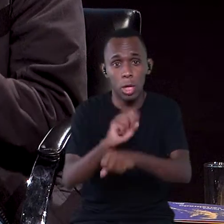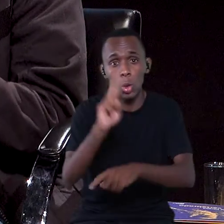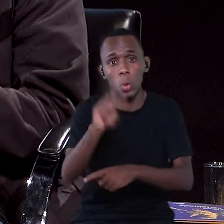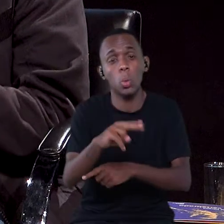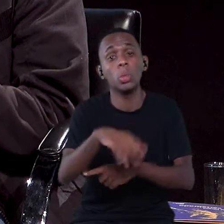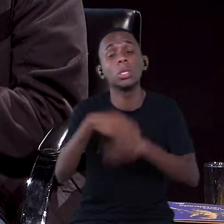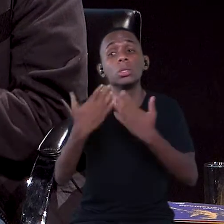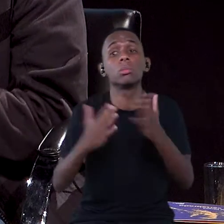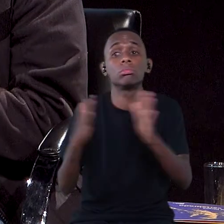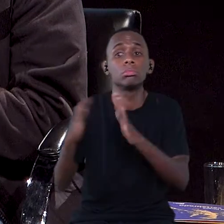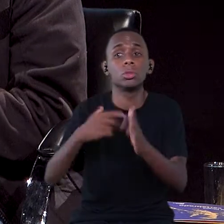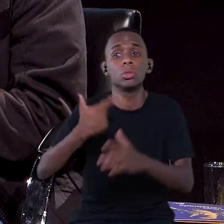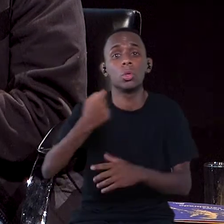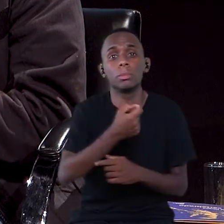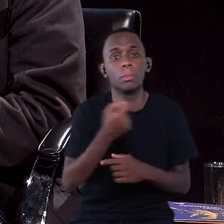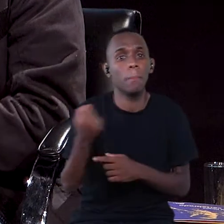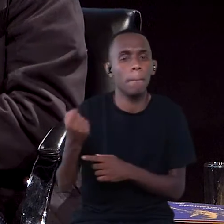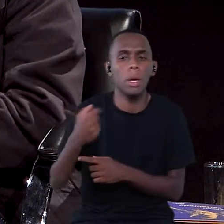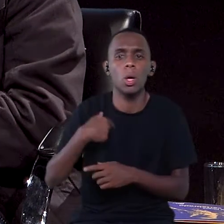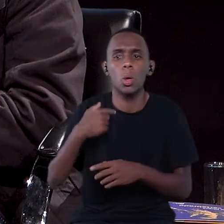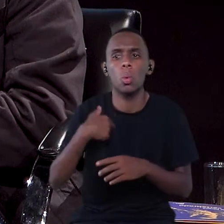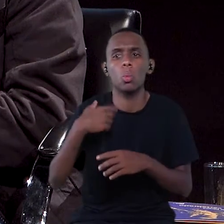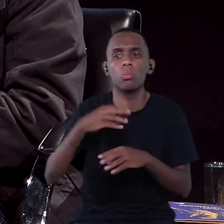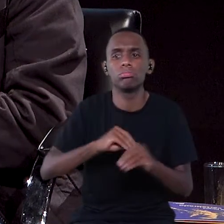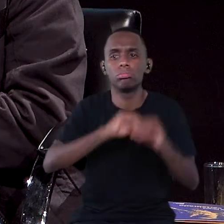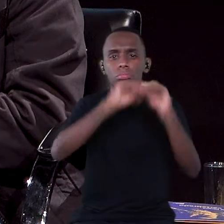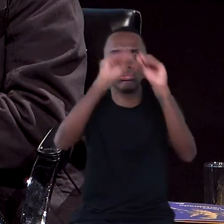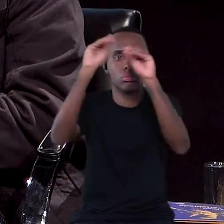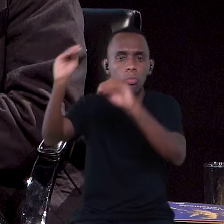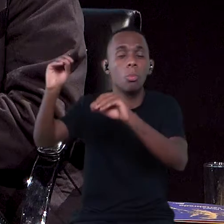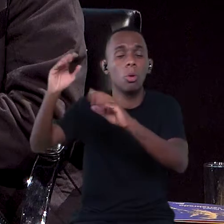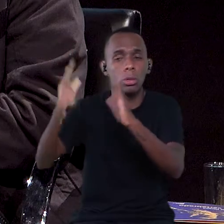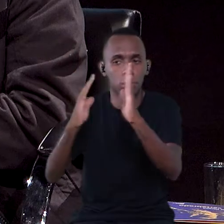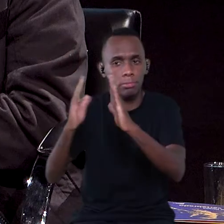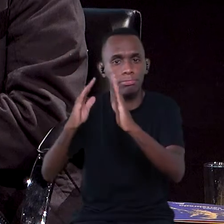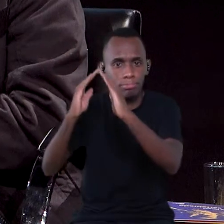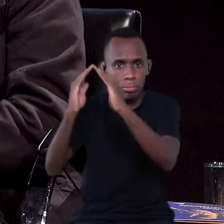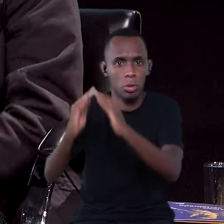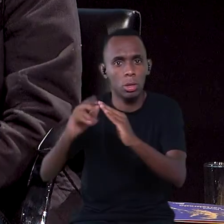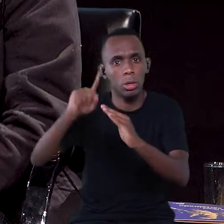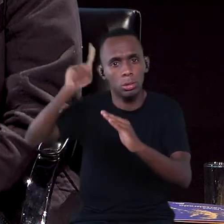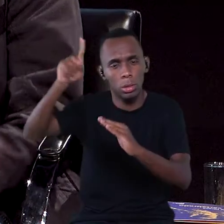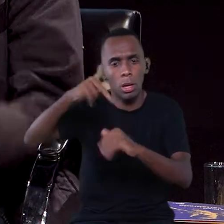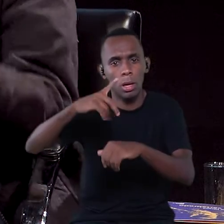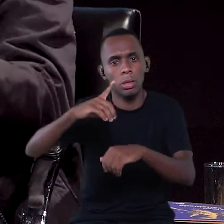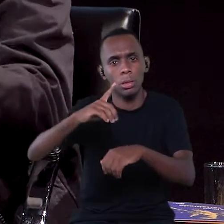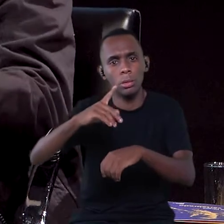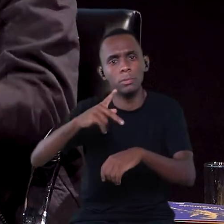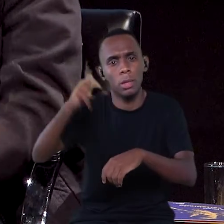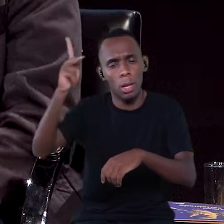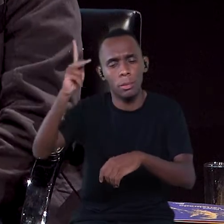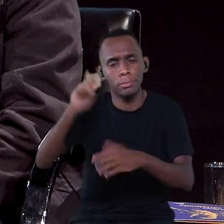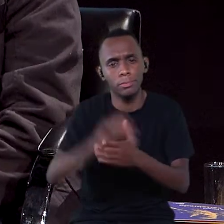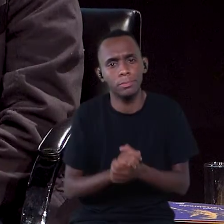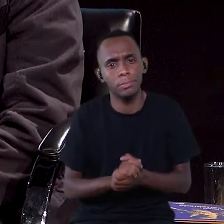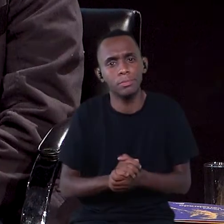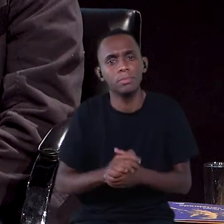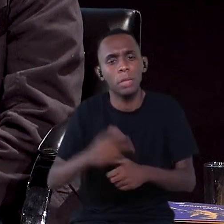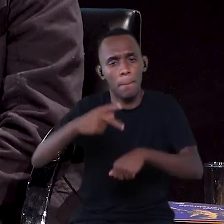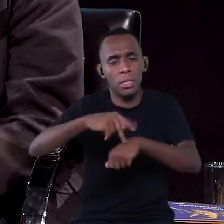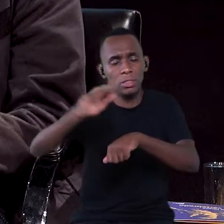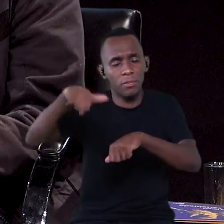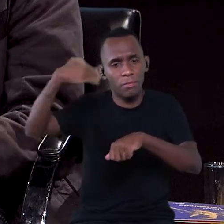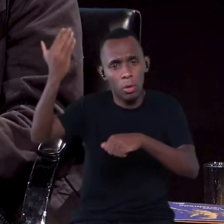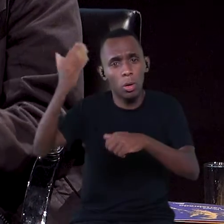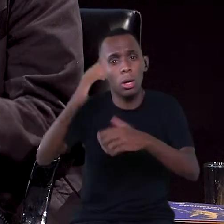projeto que nasceu em 2000. Eu estava morando fora do Brasil, tinha viajado para fazer pós-doutorado, estava morando em Genebra. E era um